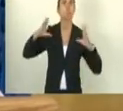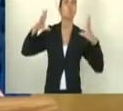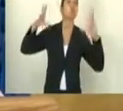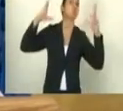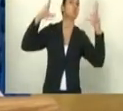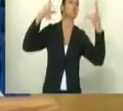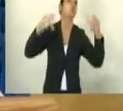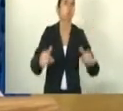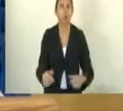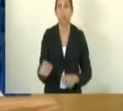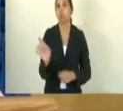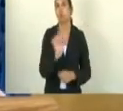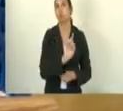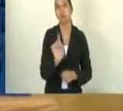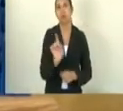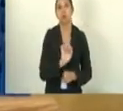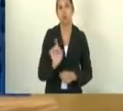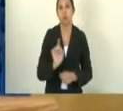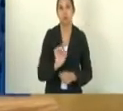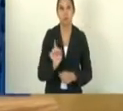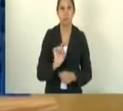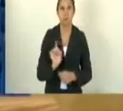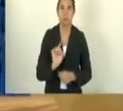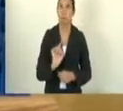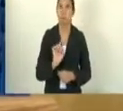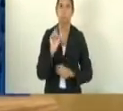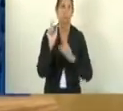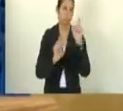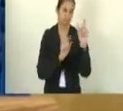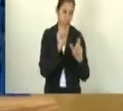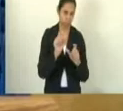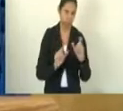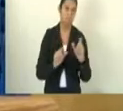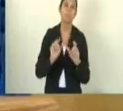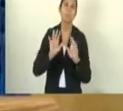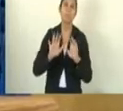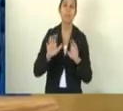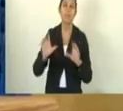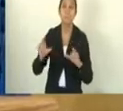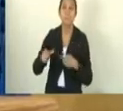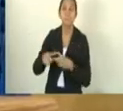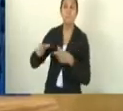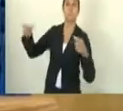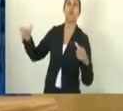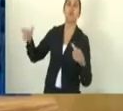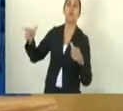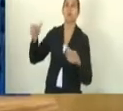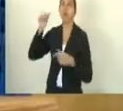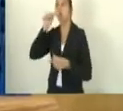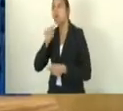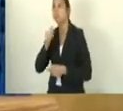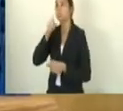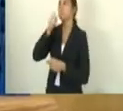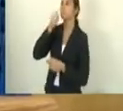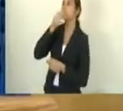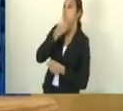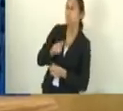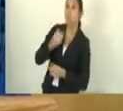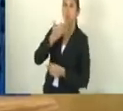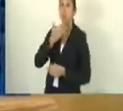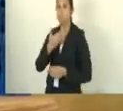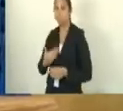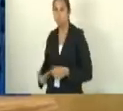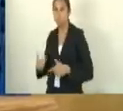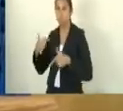a gente não pode generalizar de forma nenhuma, mas uma boa parte dos homens e mulheres públicos desse país que